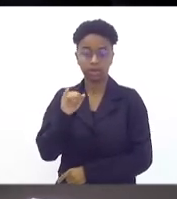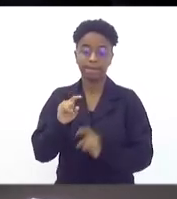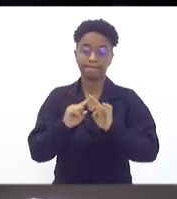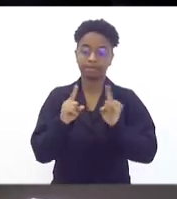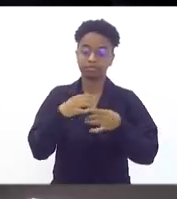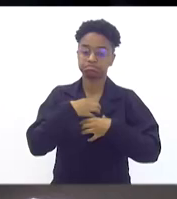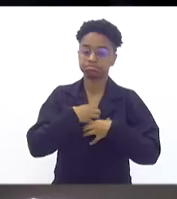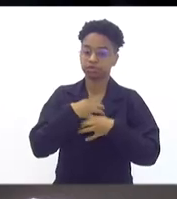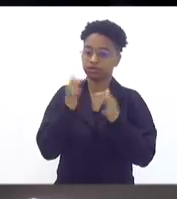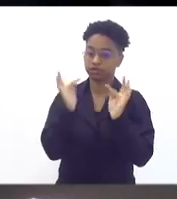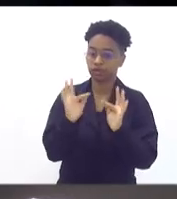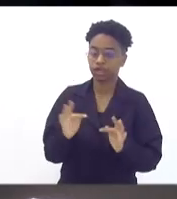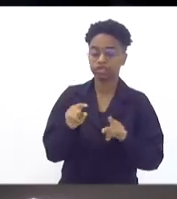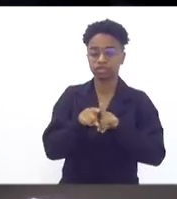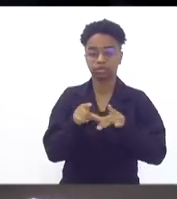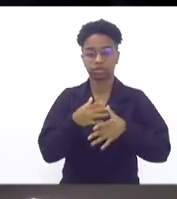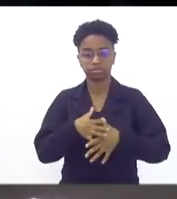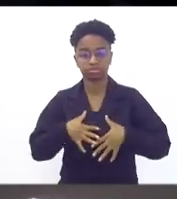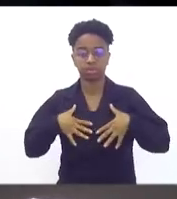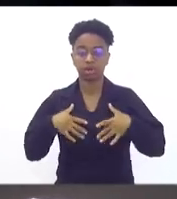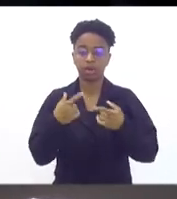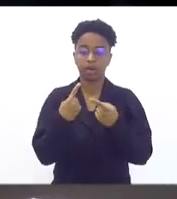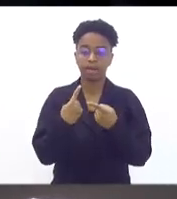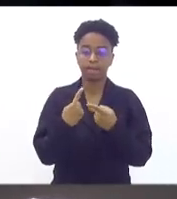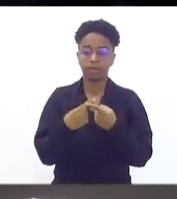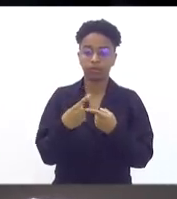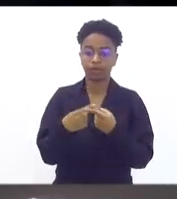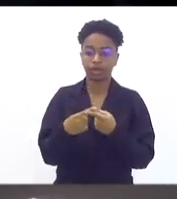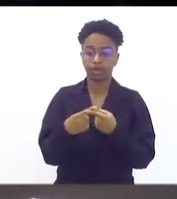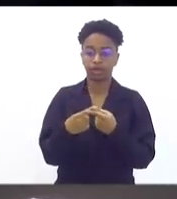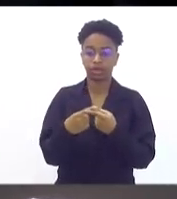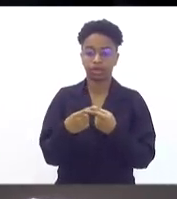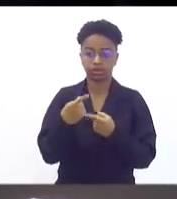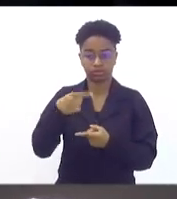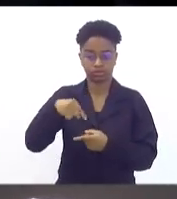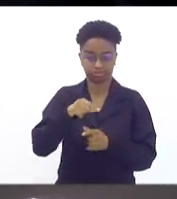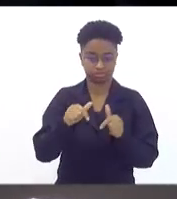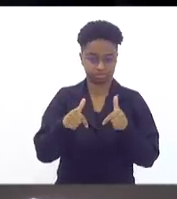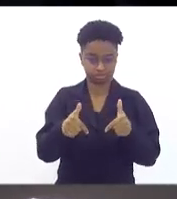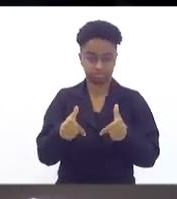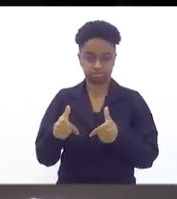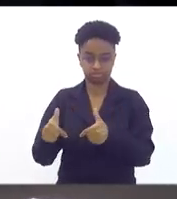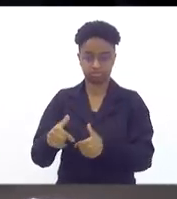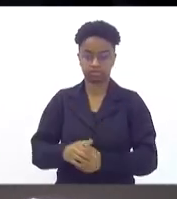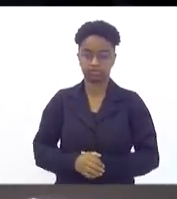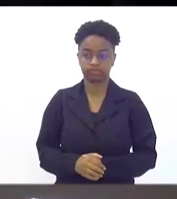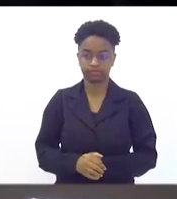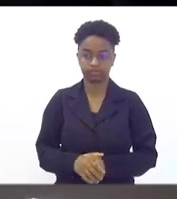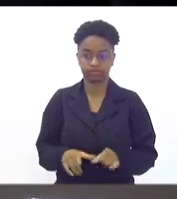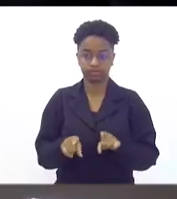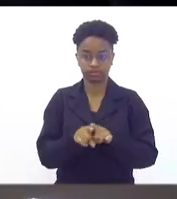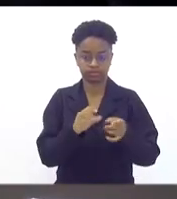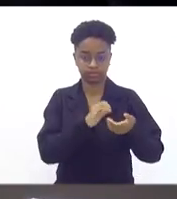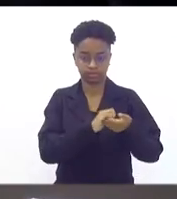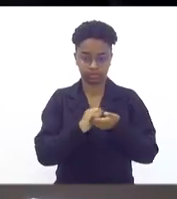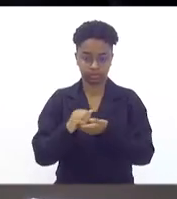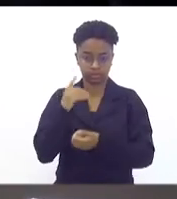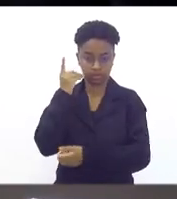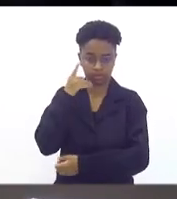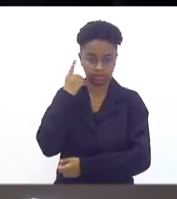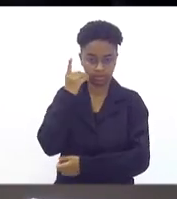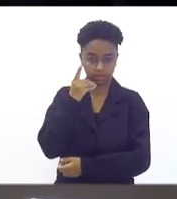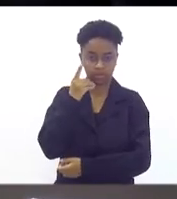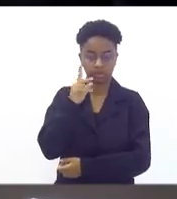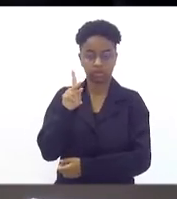satisfeito e honrado com com o mandato dos Senhores é só dá aqui o deputado